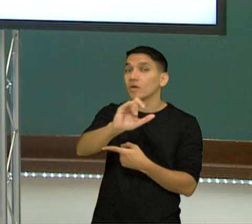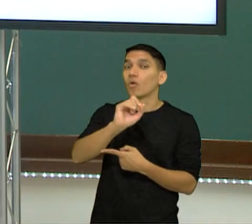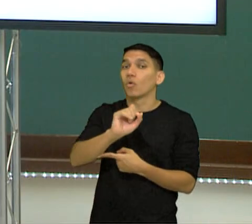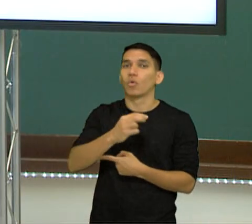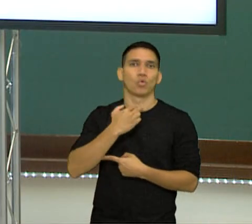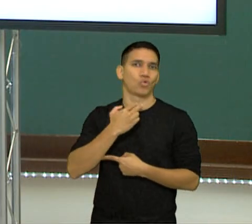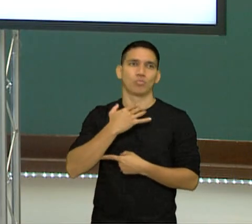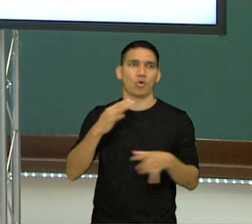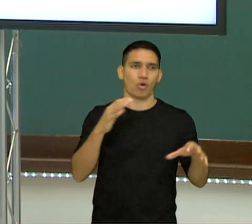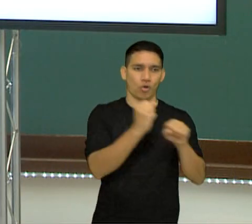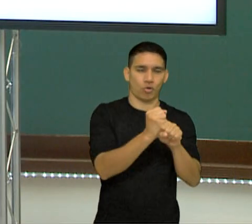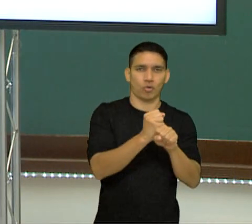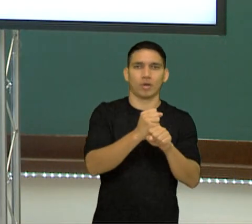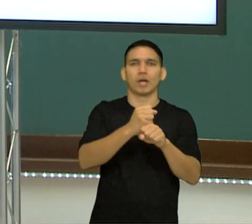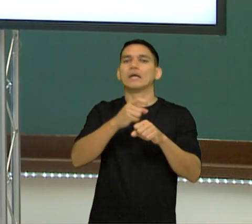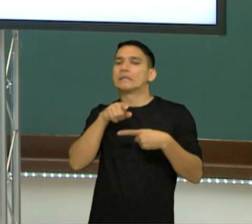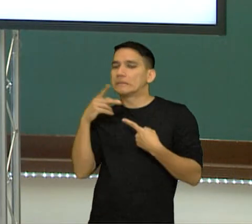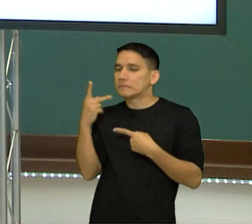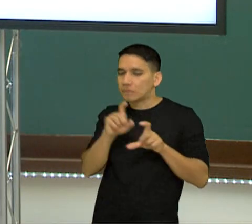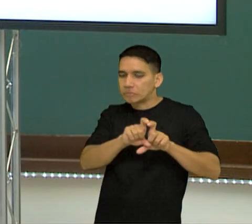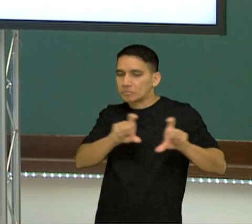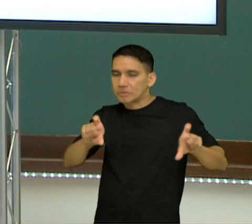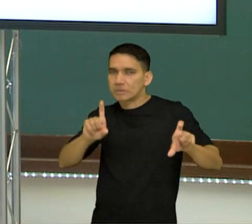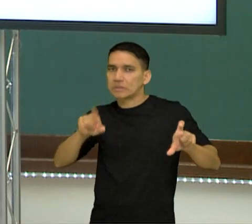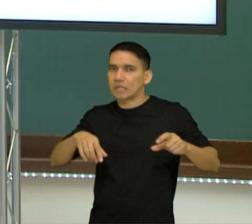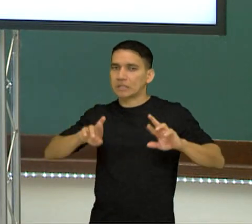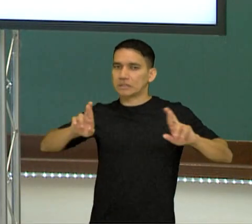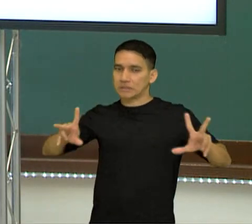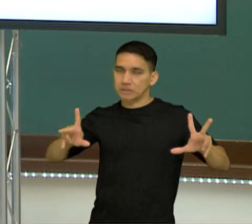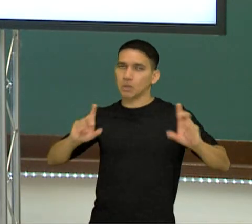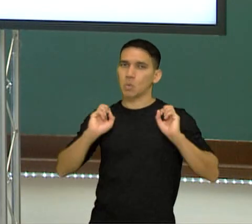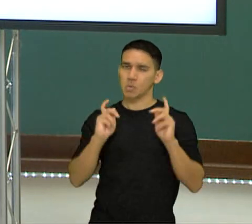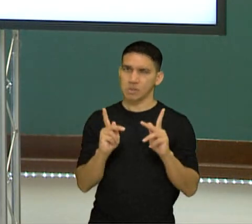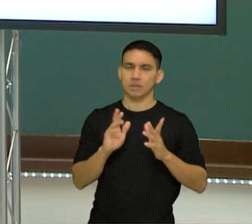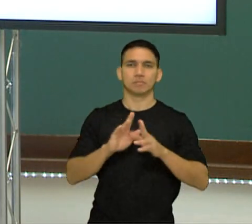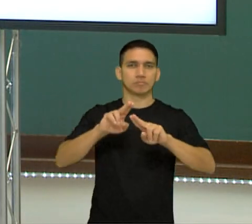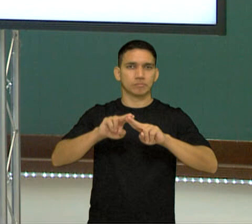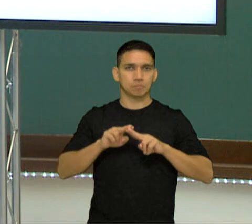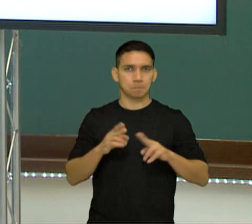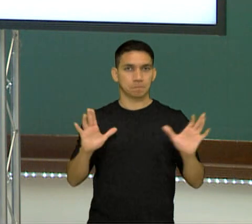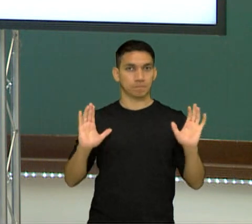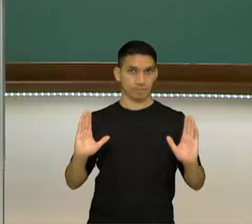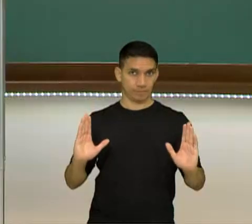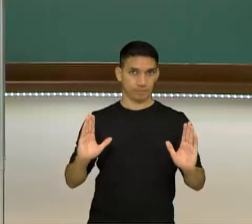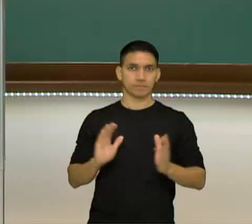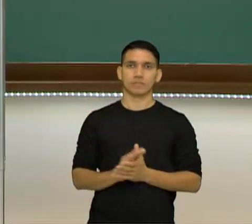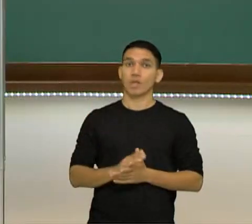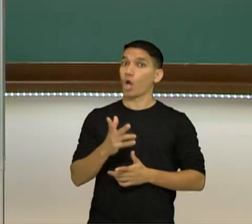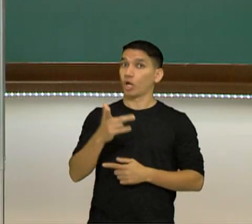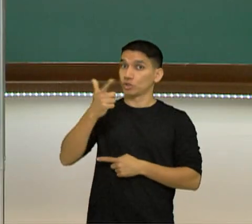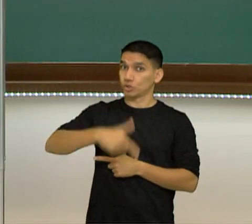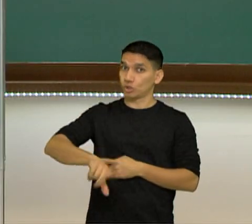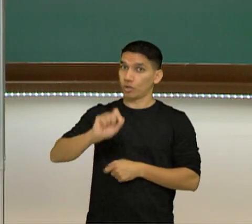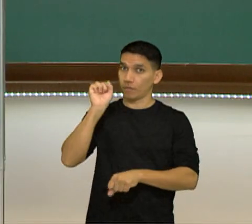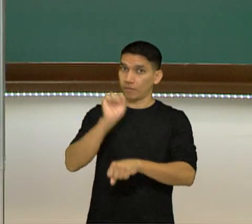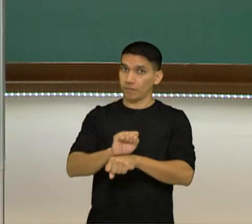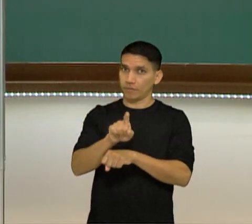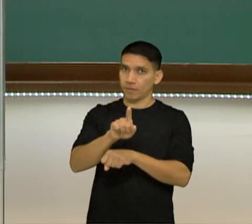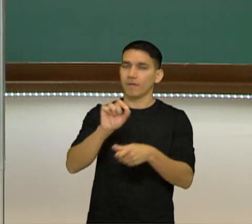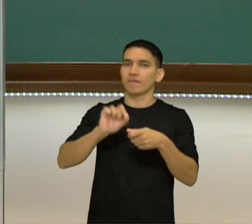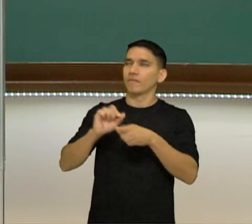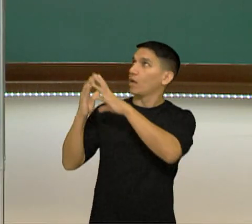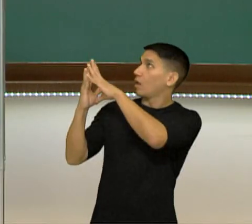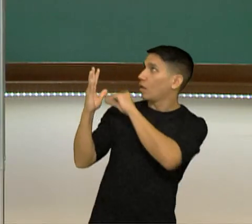possível adicionar temos que não são semelhantes Ok vou parar mais uma vez para você